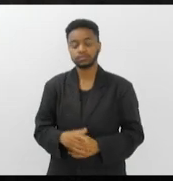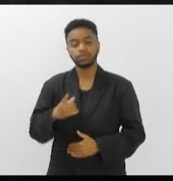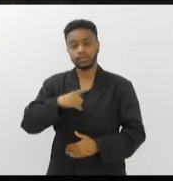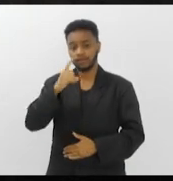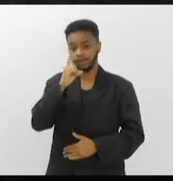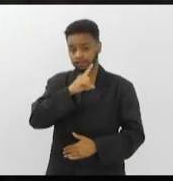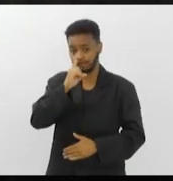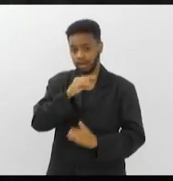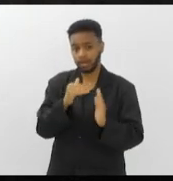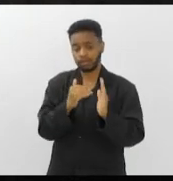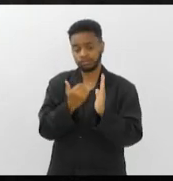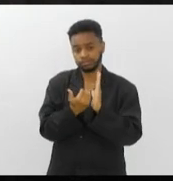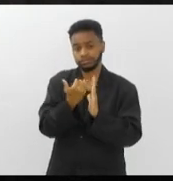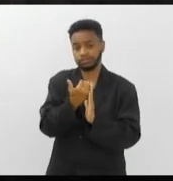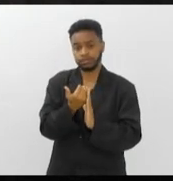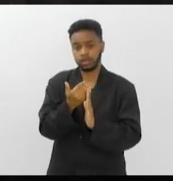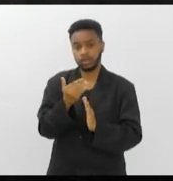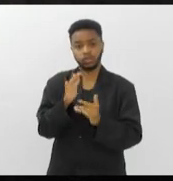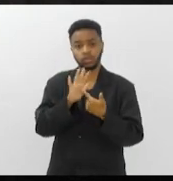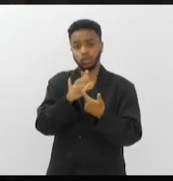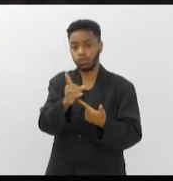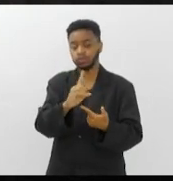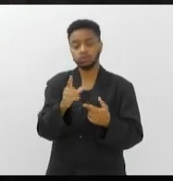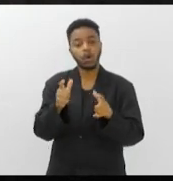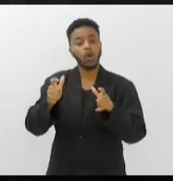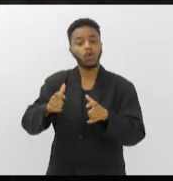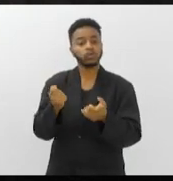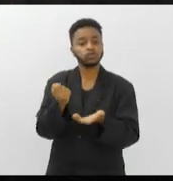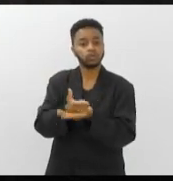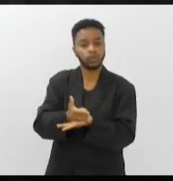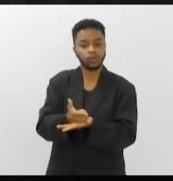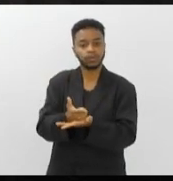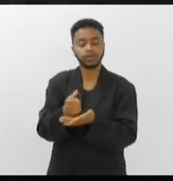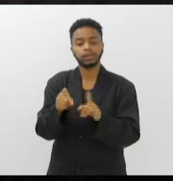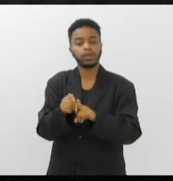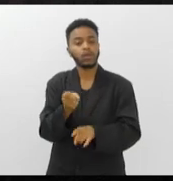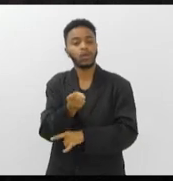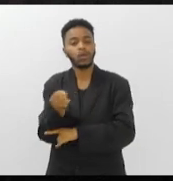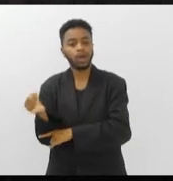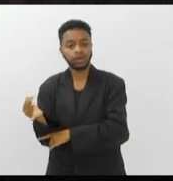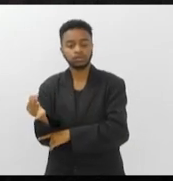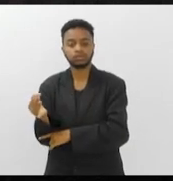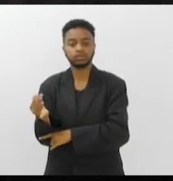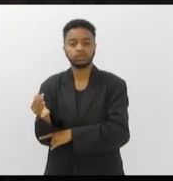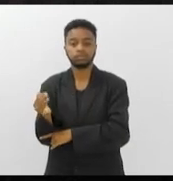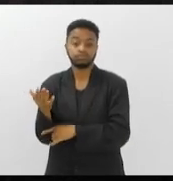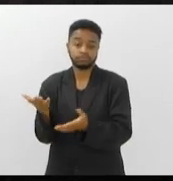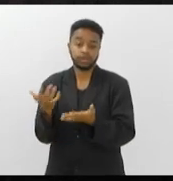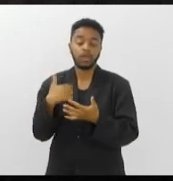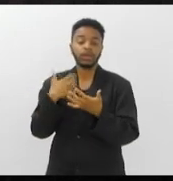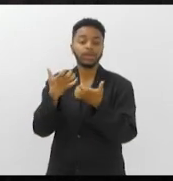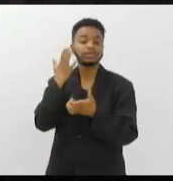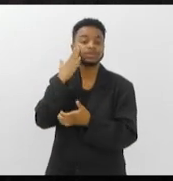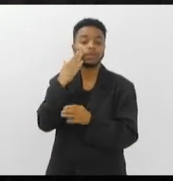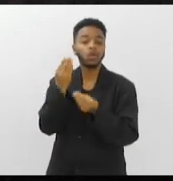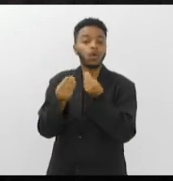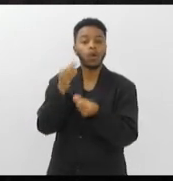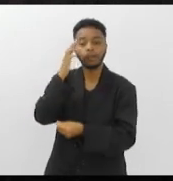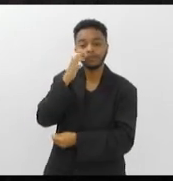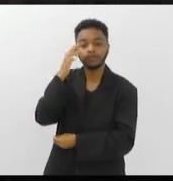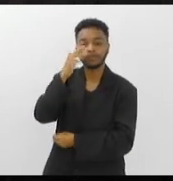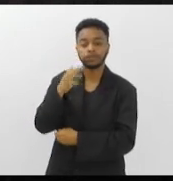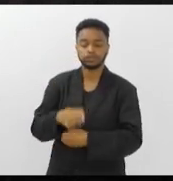lacuna muito grande de não informar como vai ser comprado, da quantidade. Eu quero saber como eles vão fiscalizar